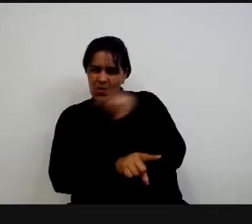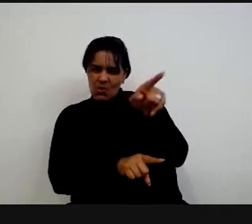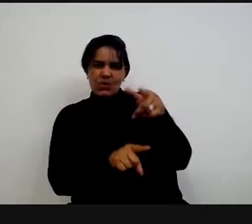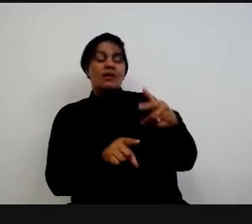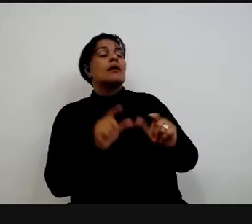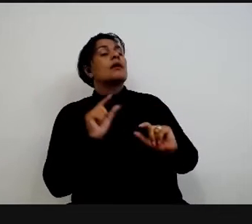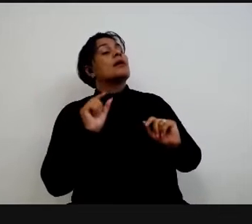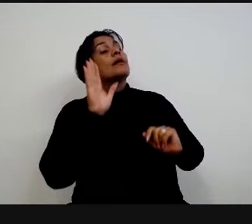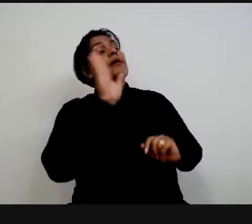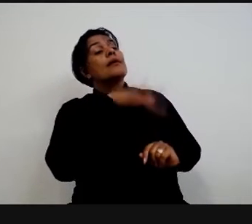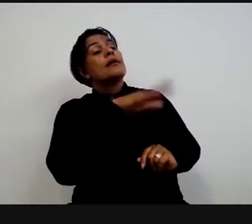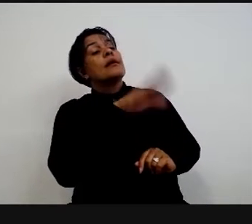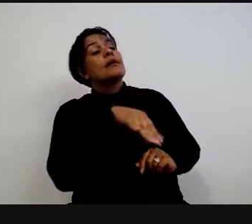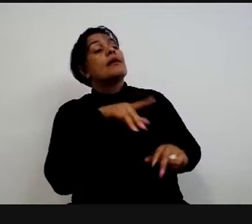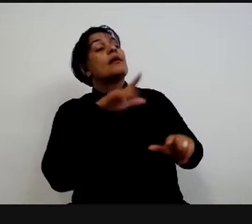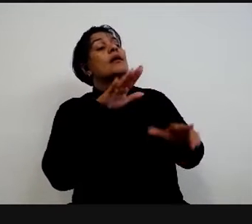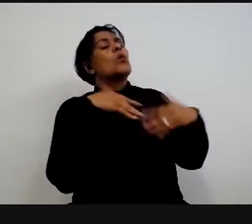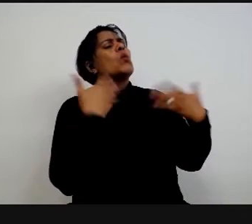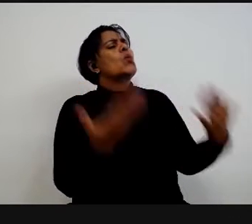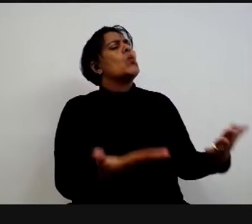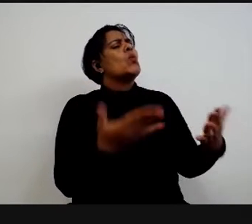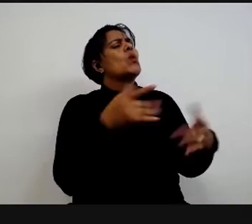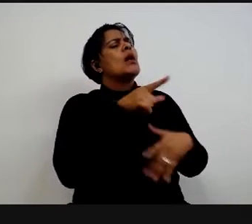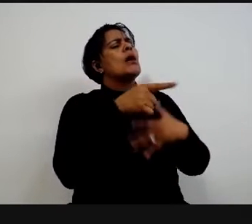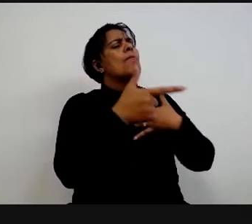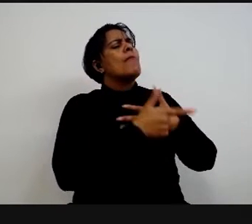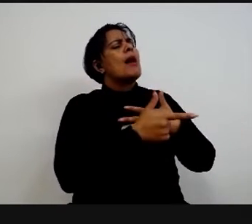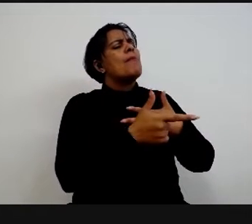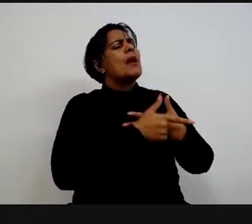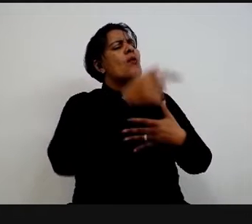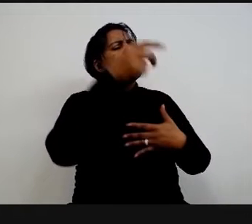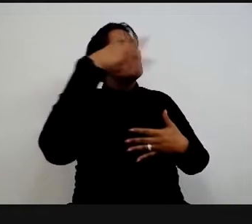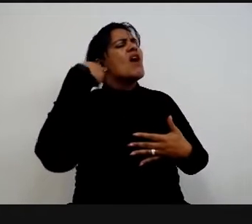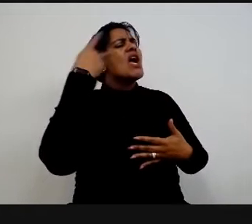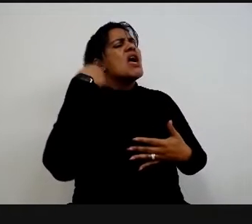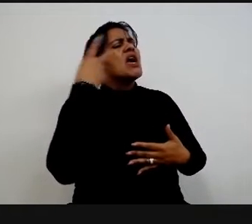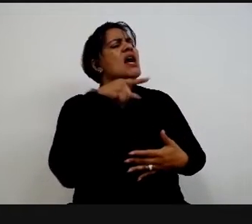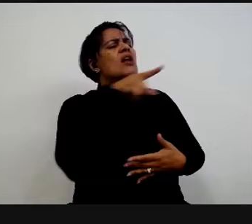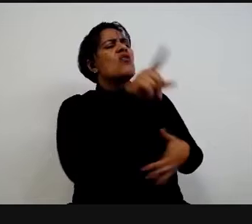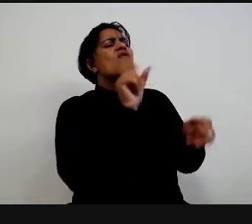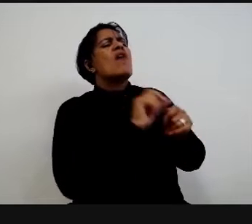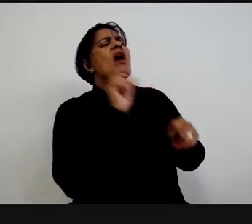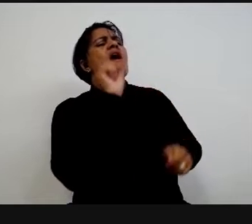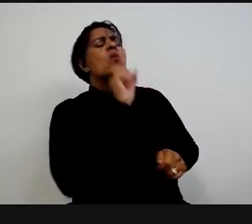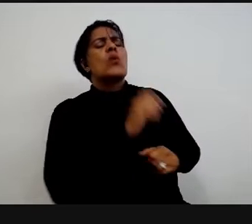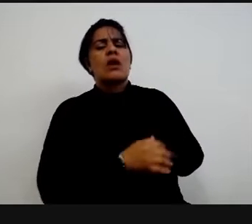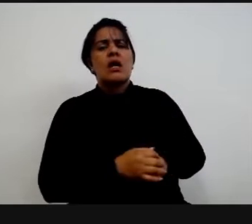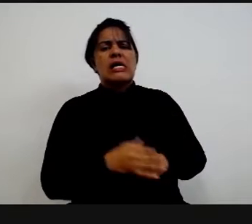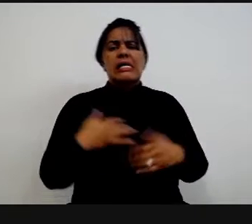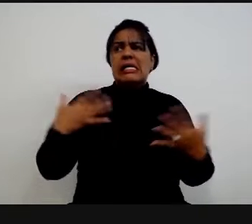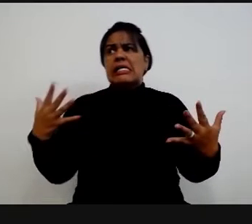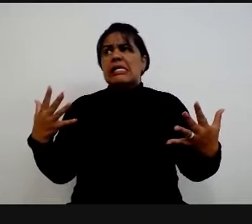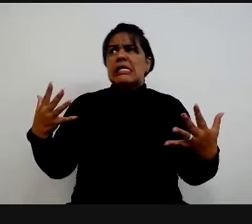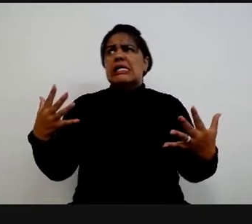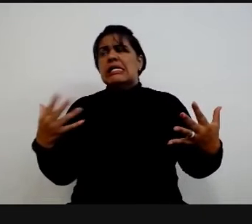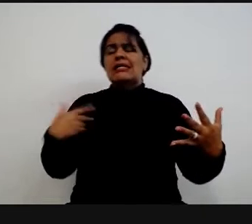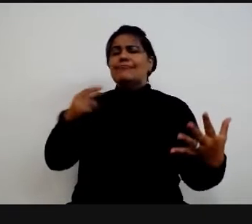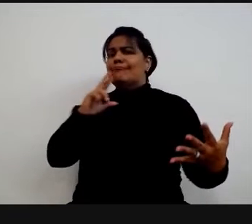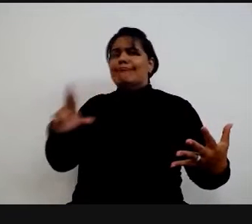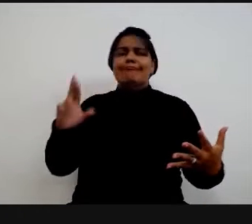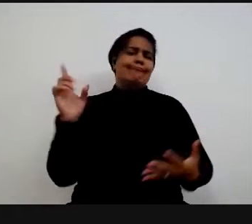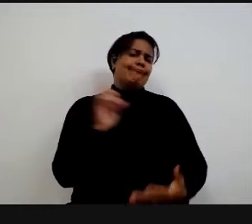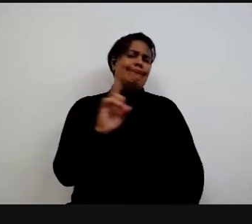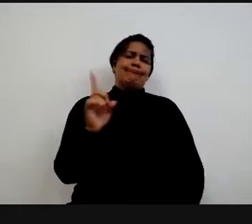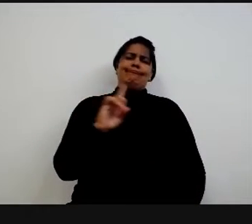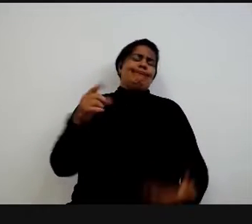brasileiro qual é o papel de um vereador, ele vai se embabascar e não